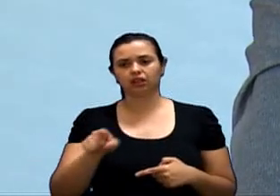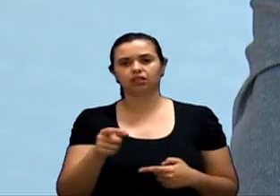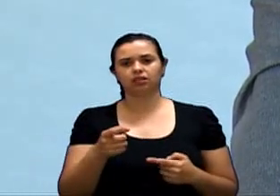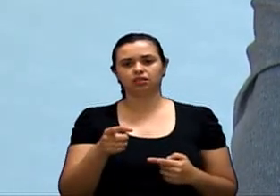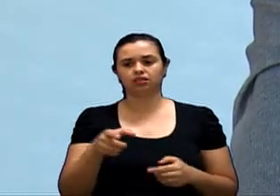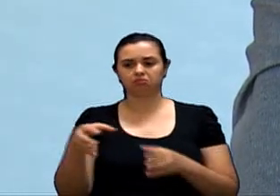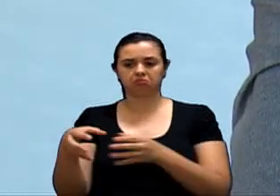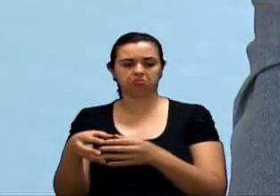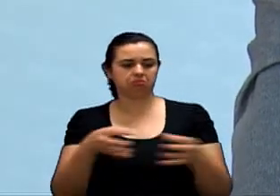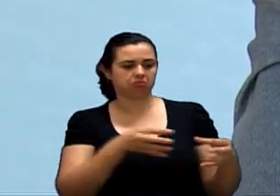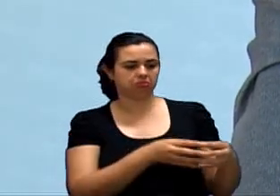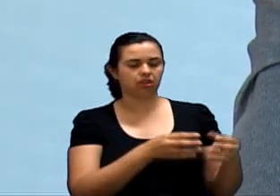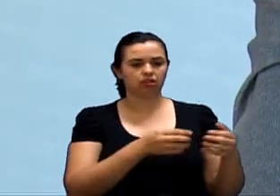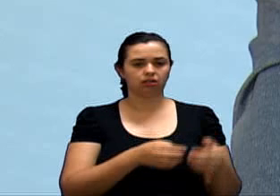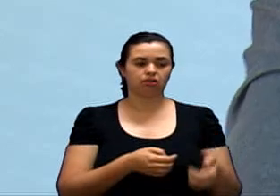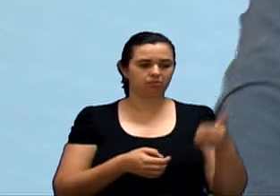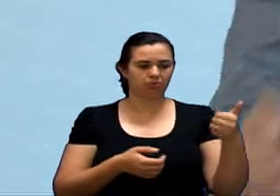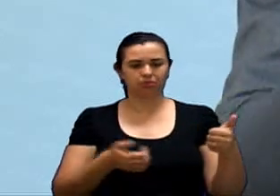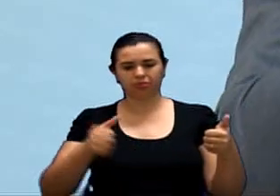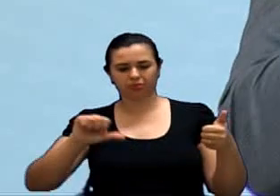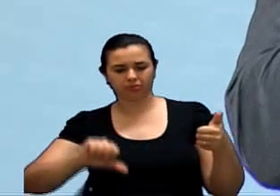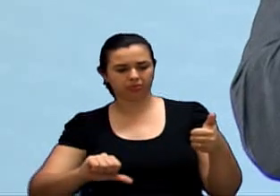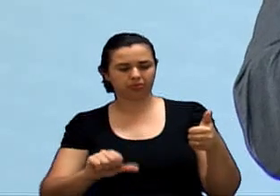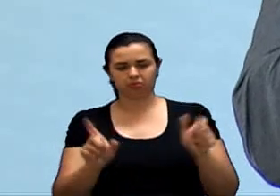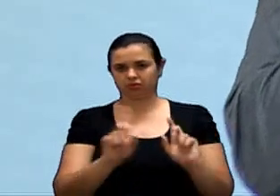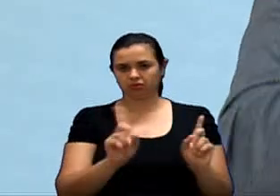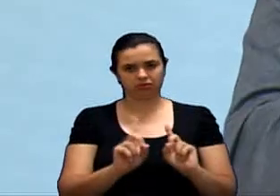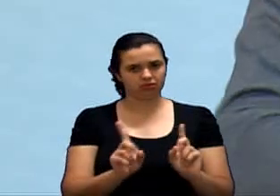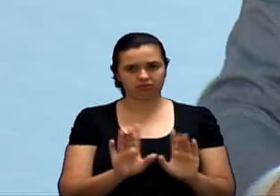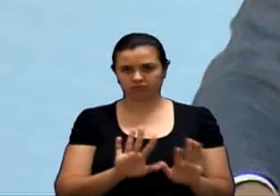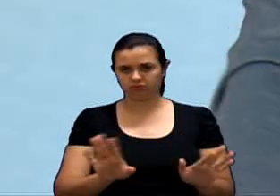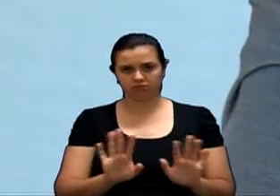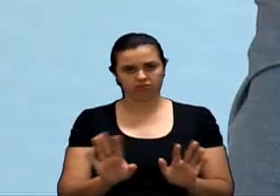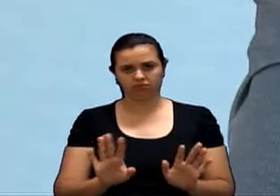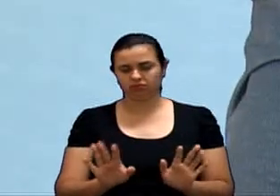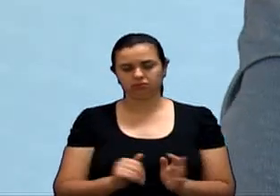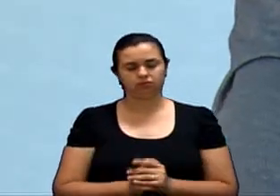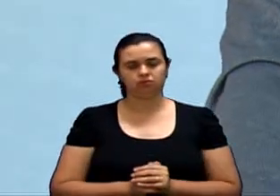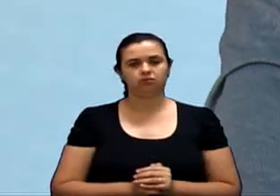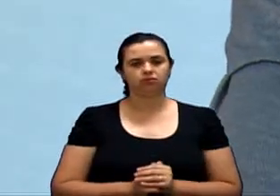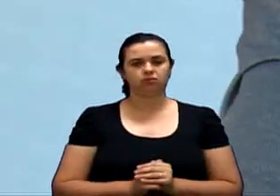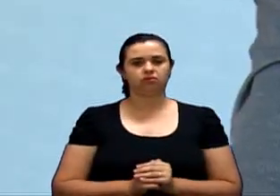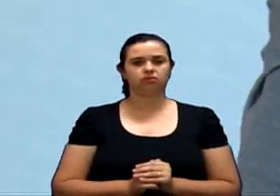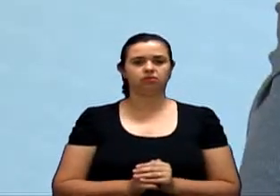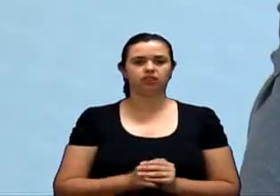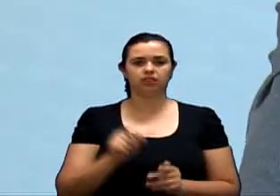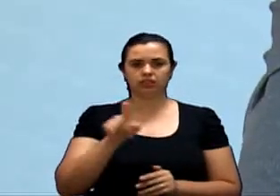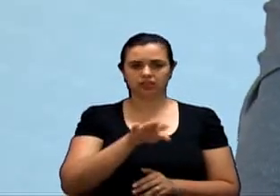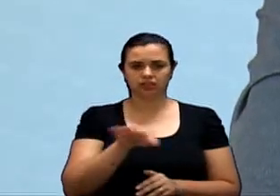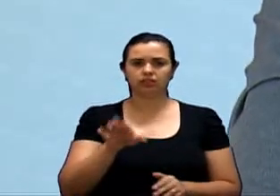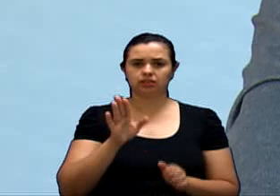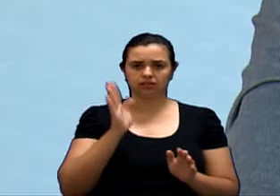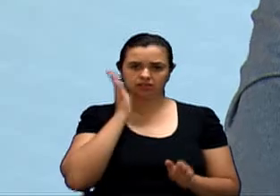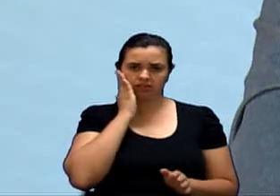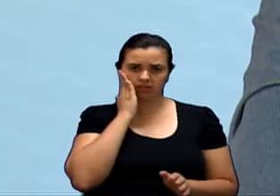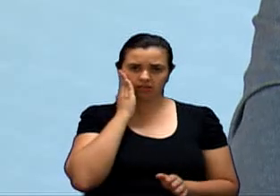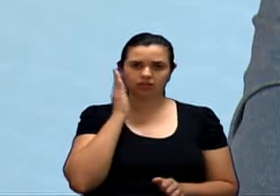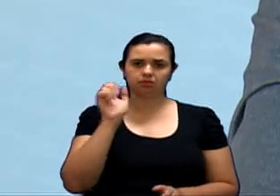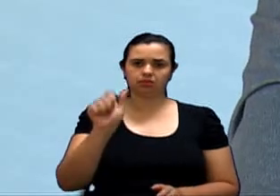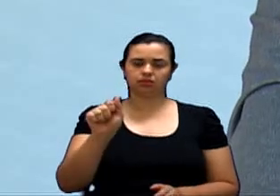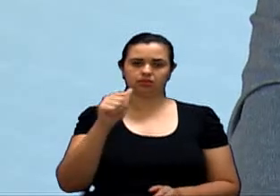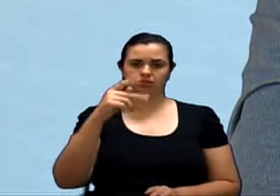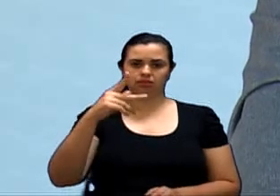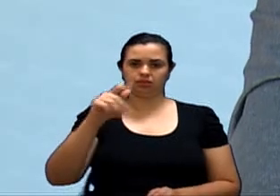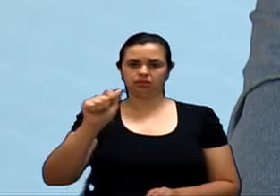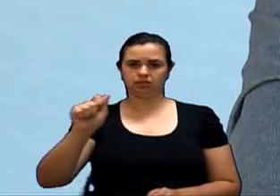fique bem claro isso para todos que estão nos acompanhando. De forma, hipótese alguma, não é nada referente à APAE de Sorocaba pelos